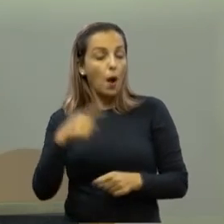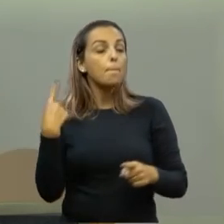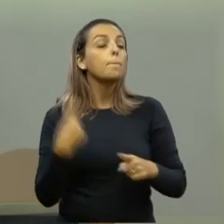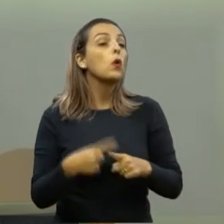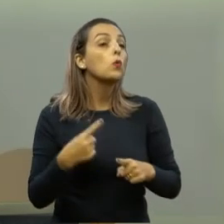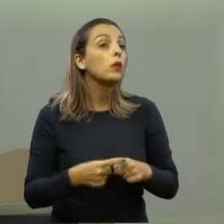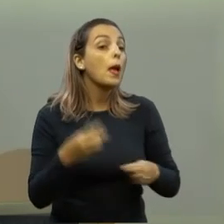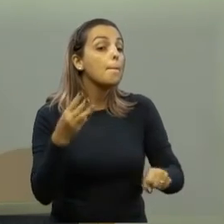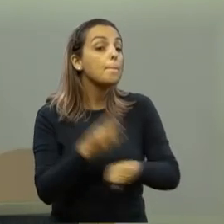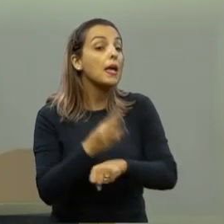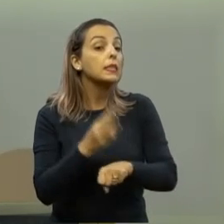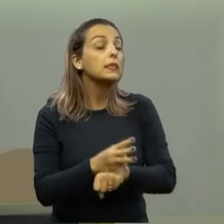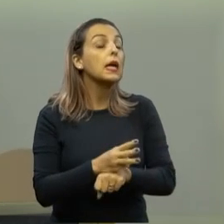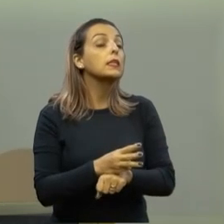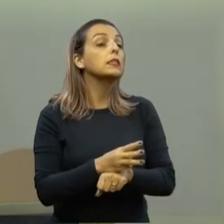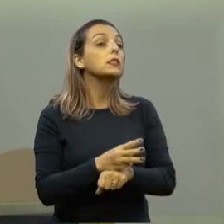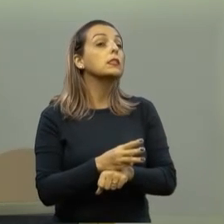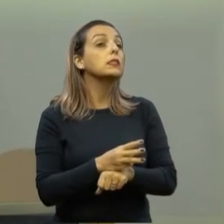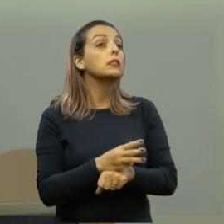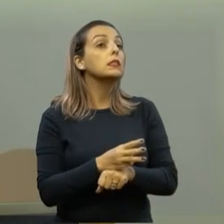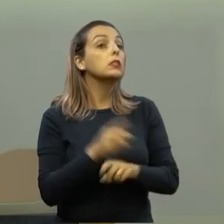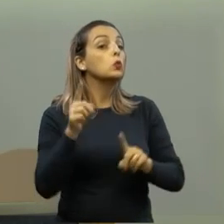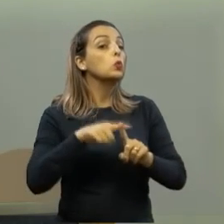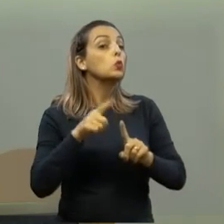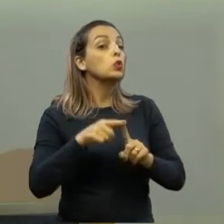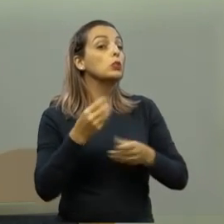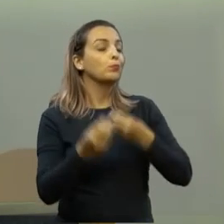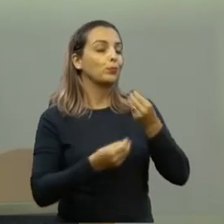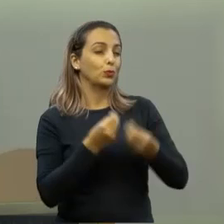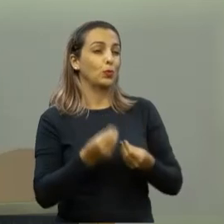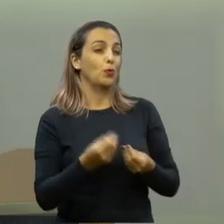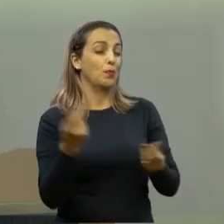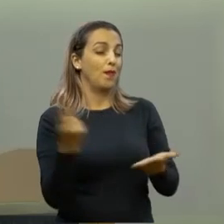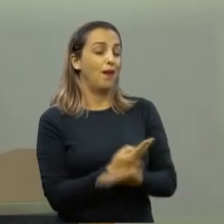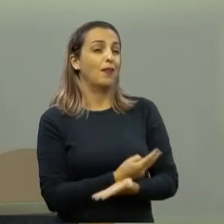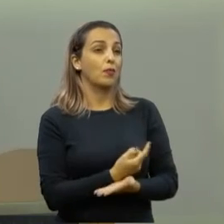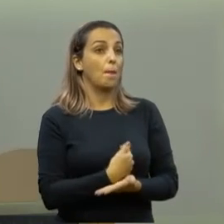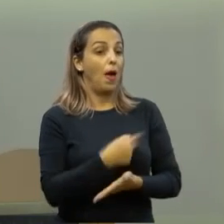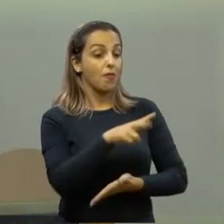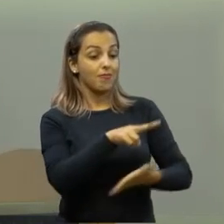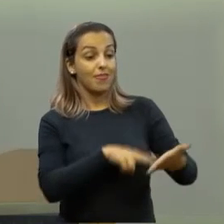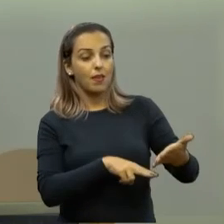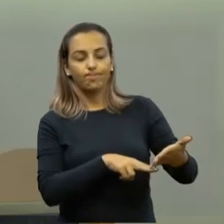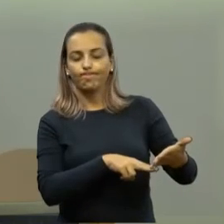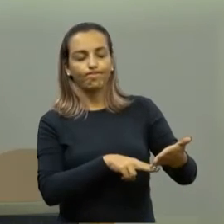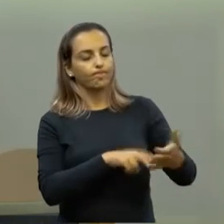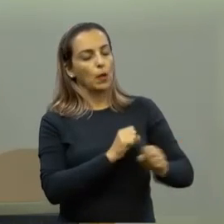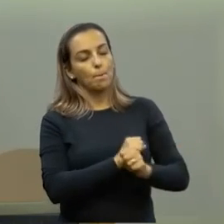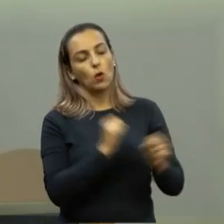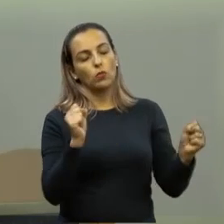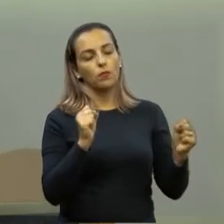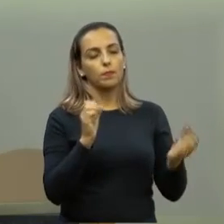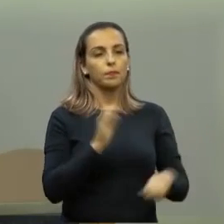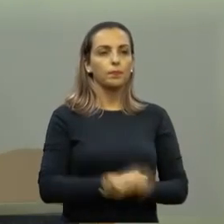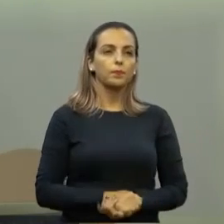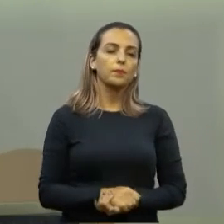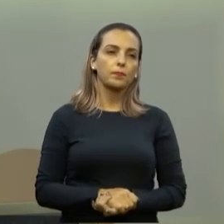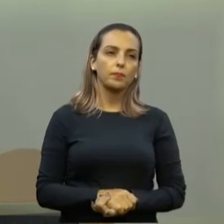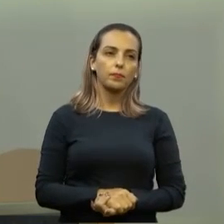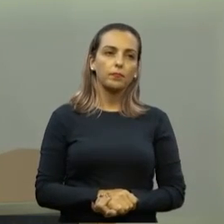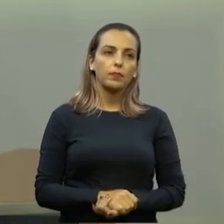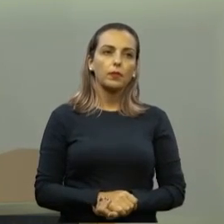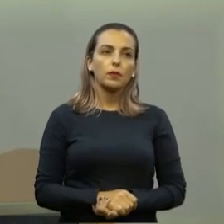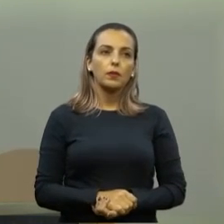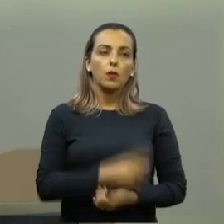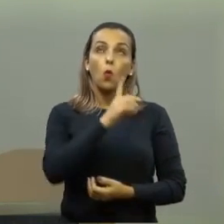porque o tipo da mensagem que chegou para pessoas mas não permitiram que eu leia essa mensagem aqui eu espero que